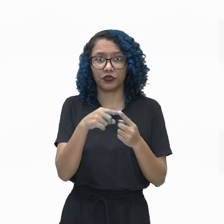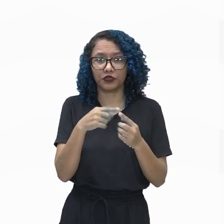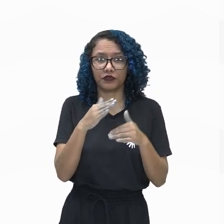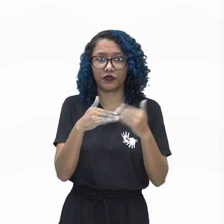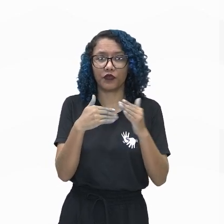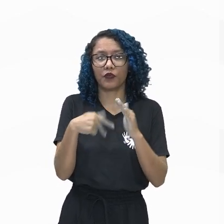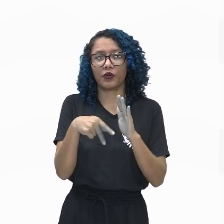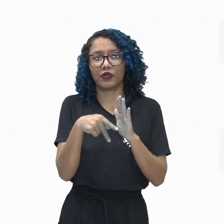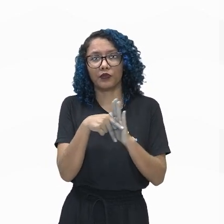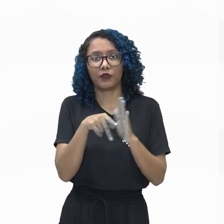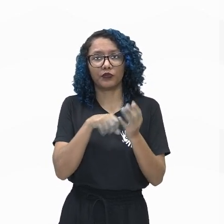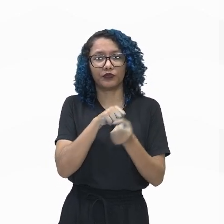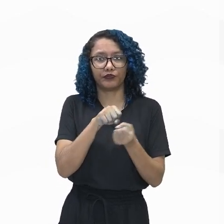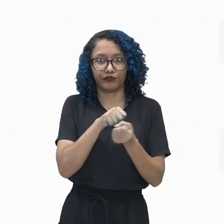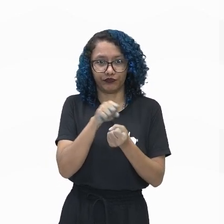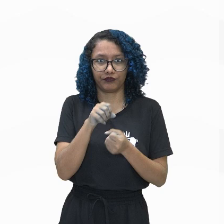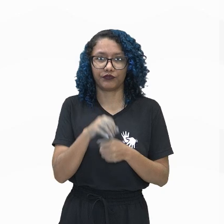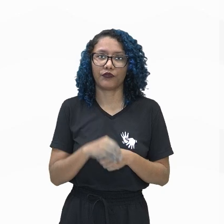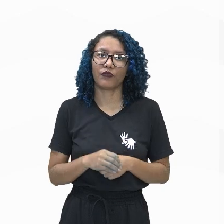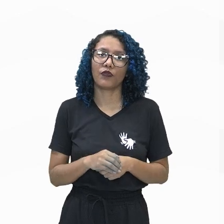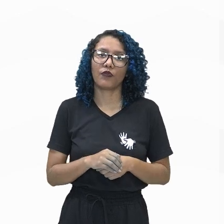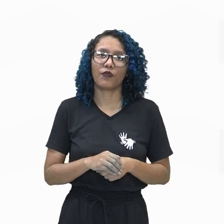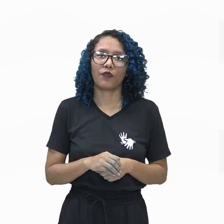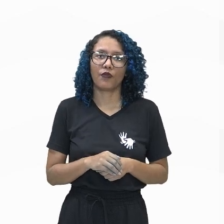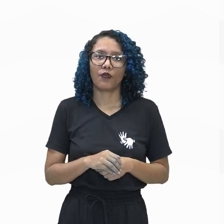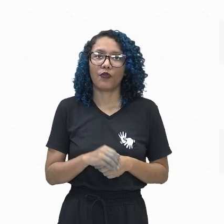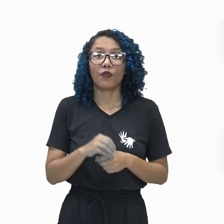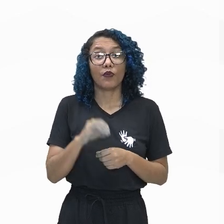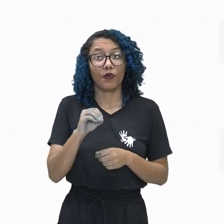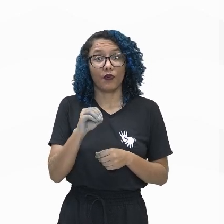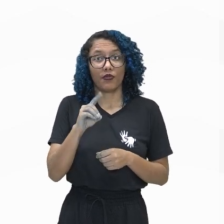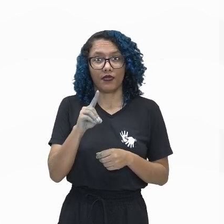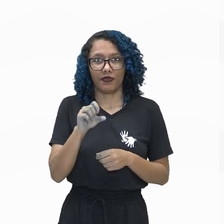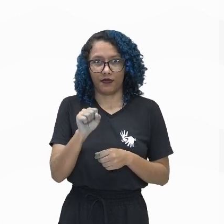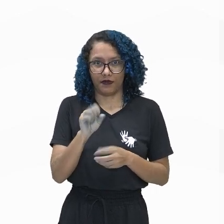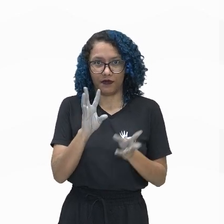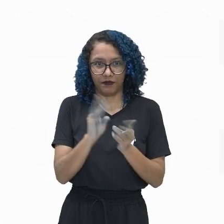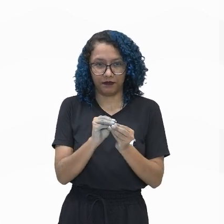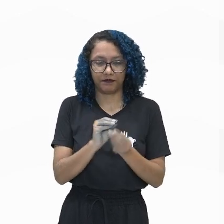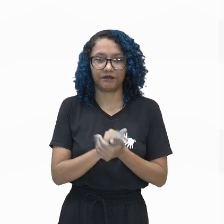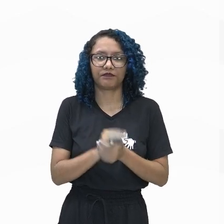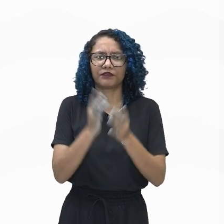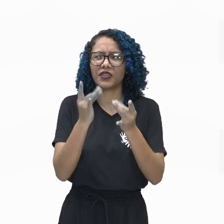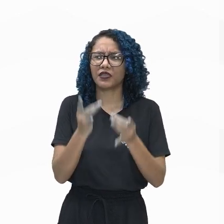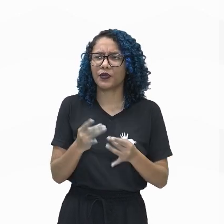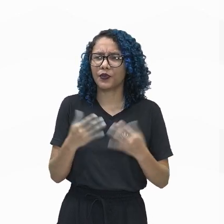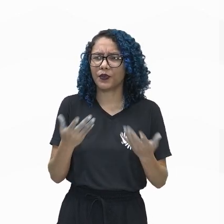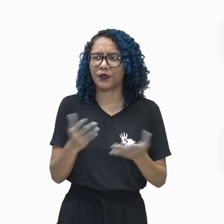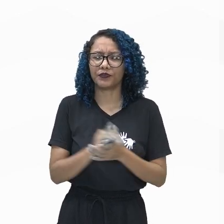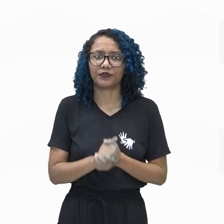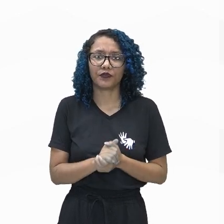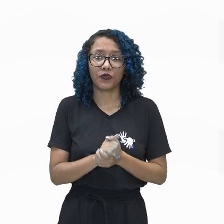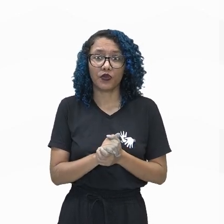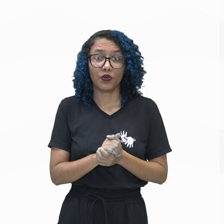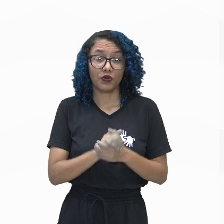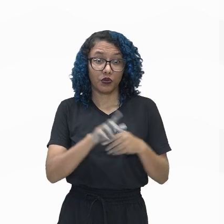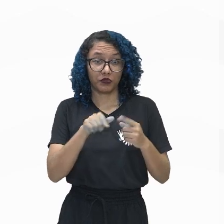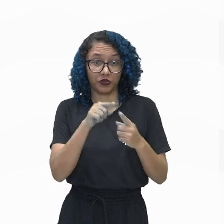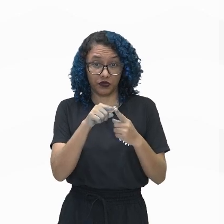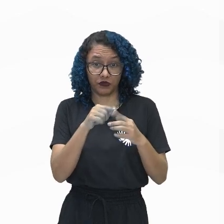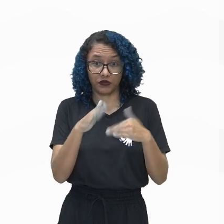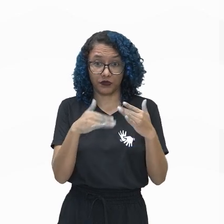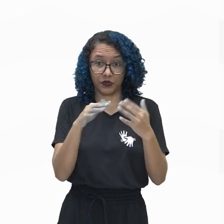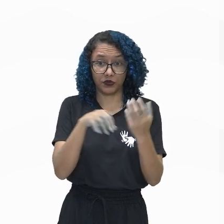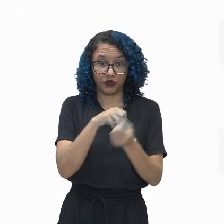de Desenvolvimento Sustentável, as ODS, detalhamento, Objetivo de